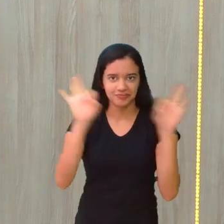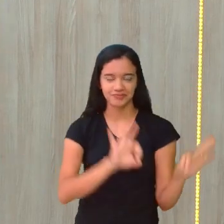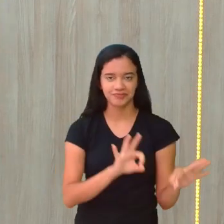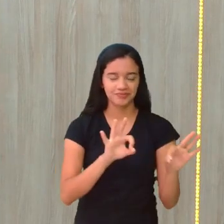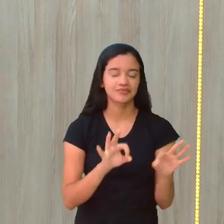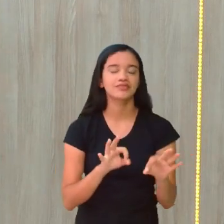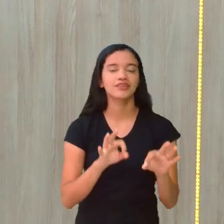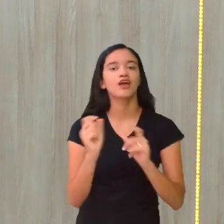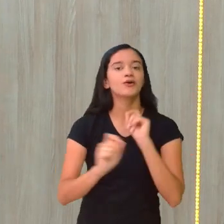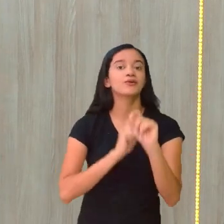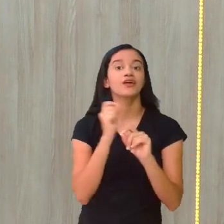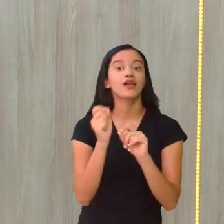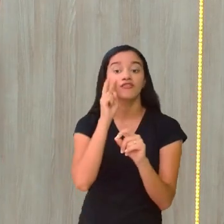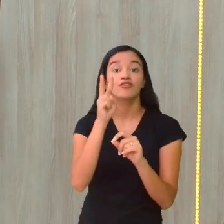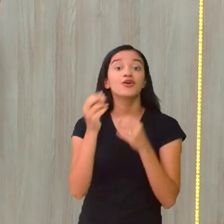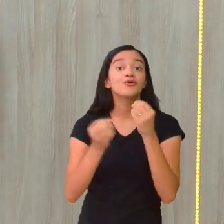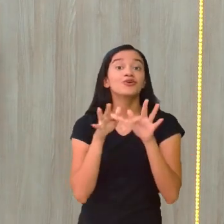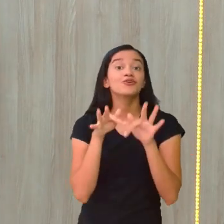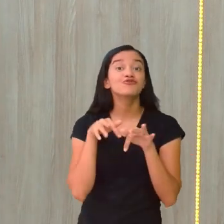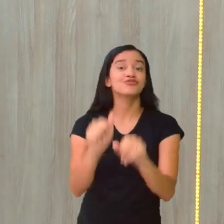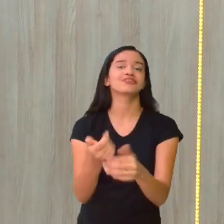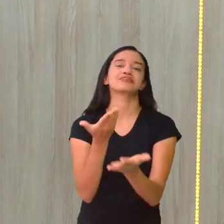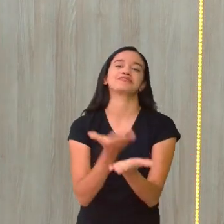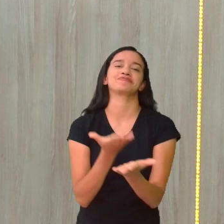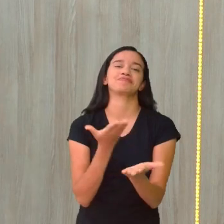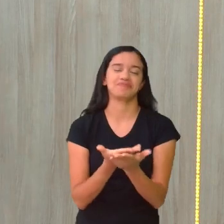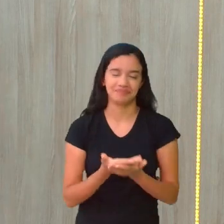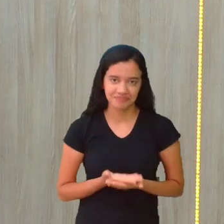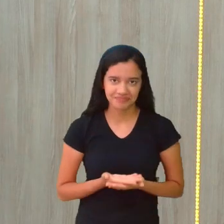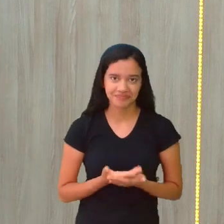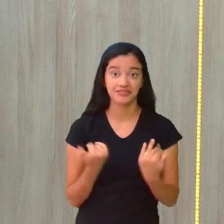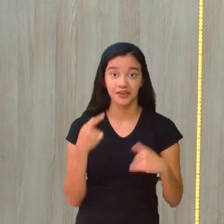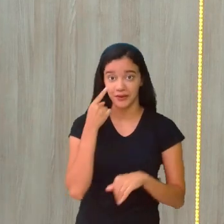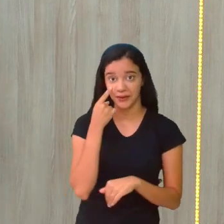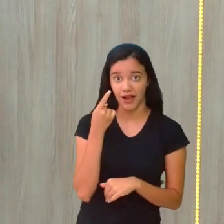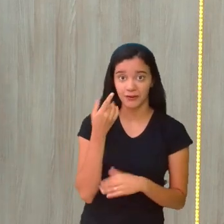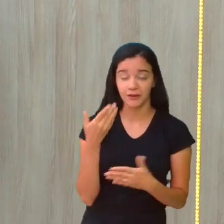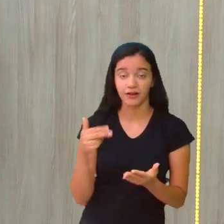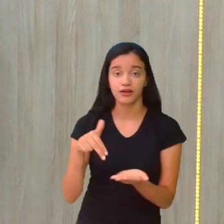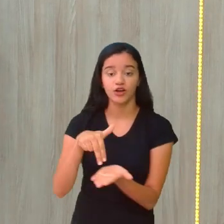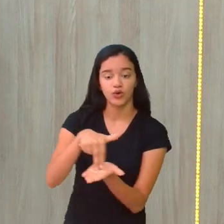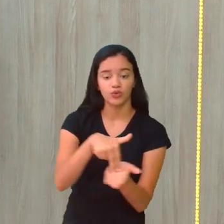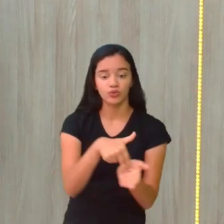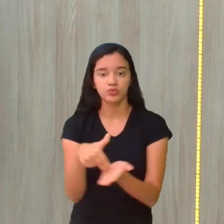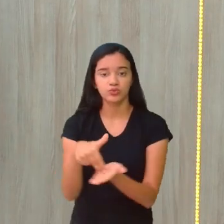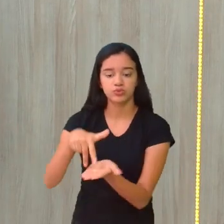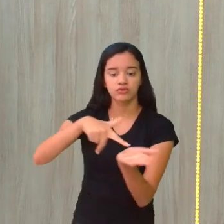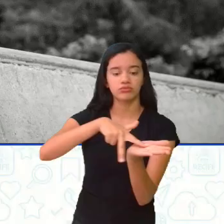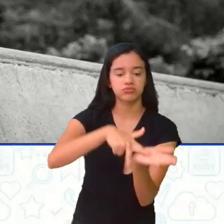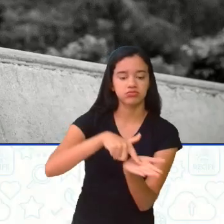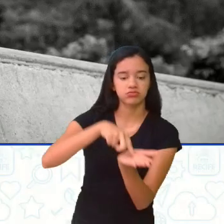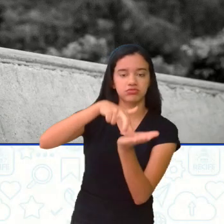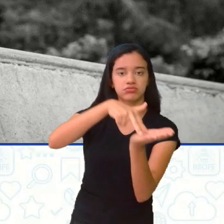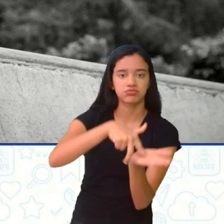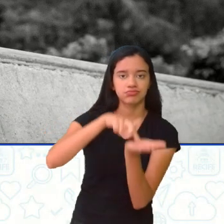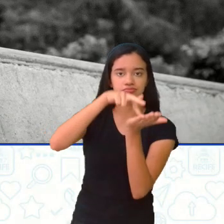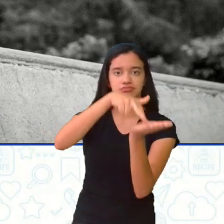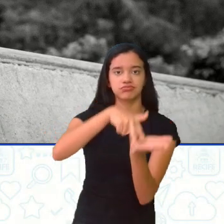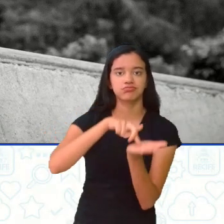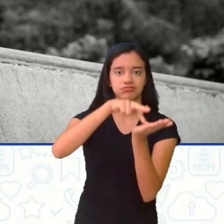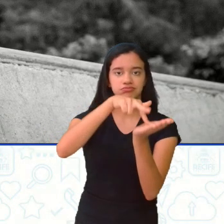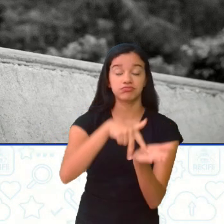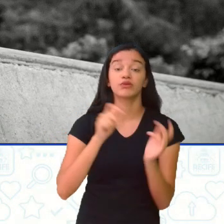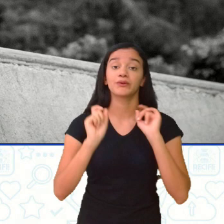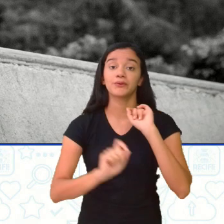para poder ver a finalização dessa aula, né? Então, ó, o skate, né, que a gente popularmente chama de